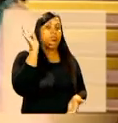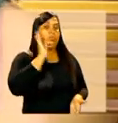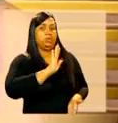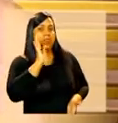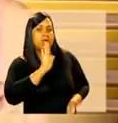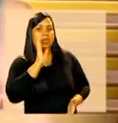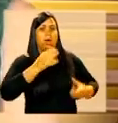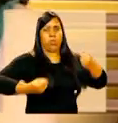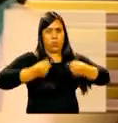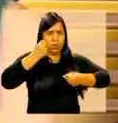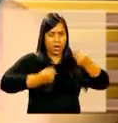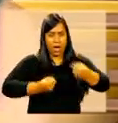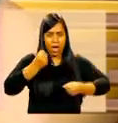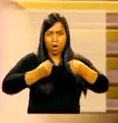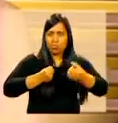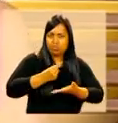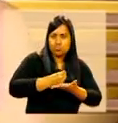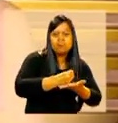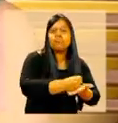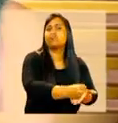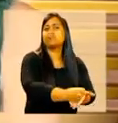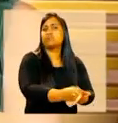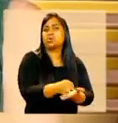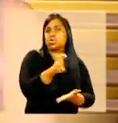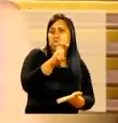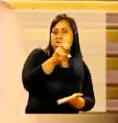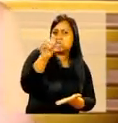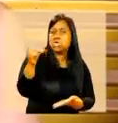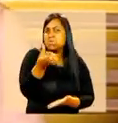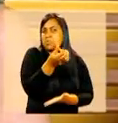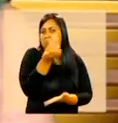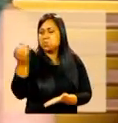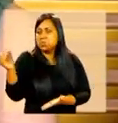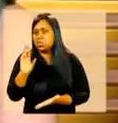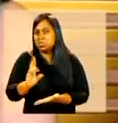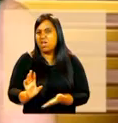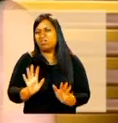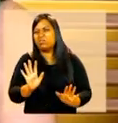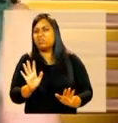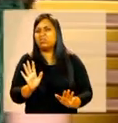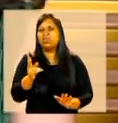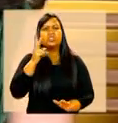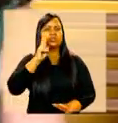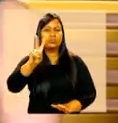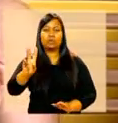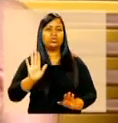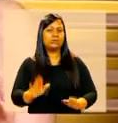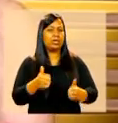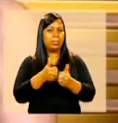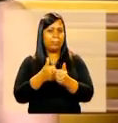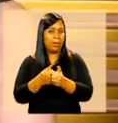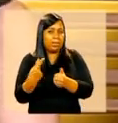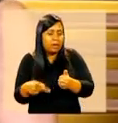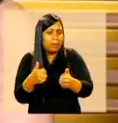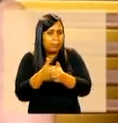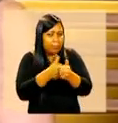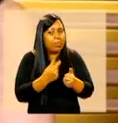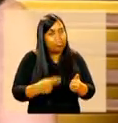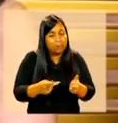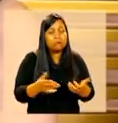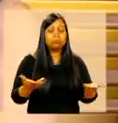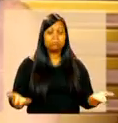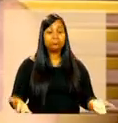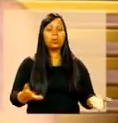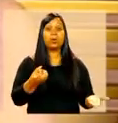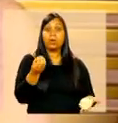bacana e pegar seu carro, viajar com seu carro, gastar aí 500, 600 reais. né? E passar 2 diárias aqui próximo na nossa